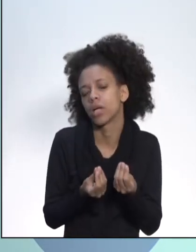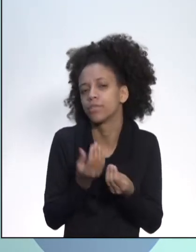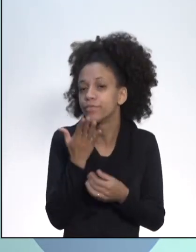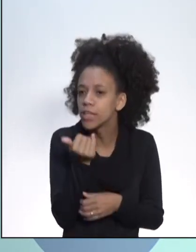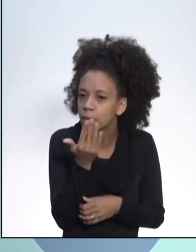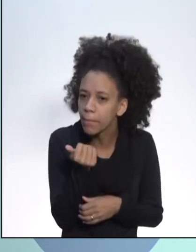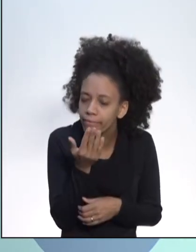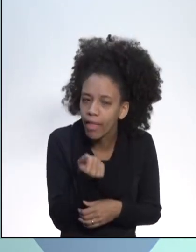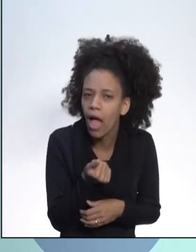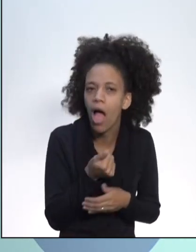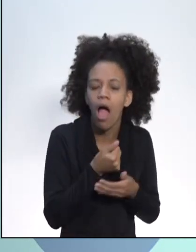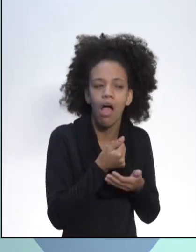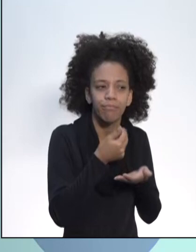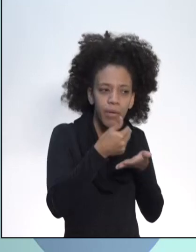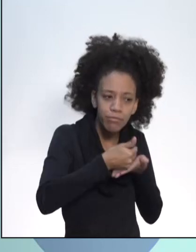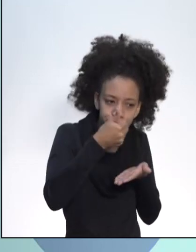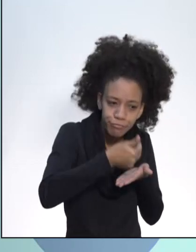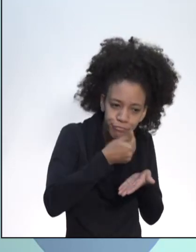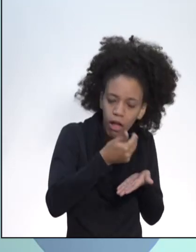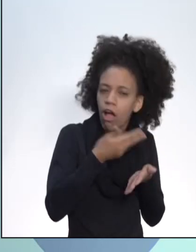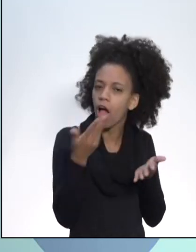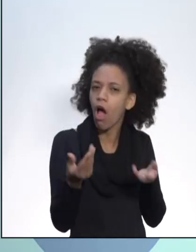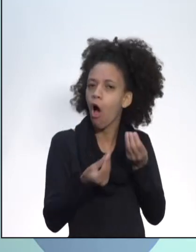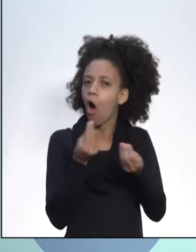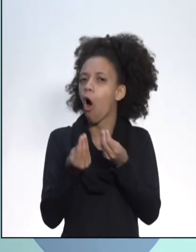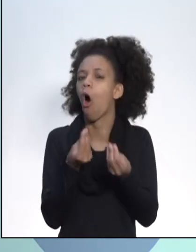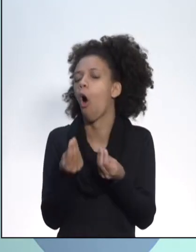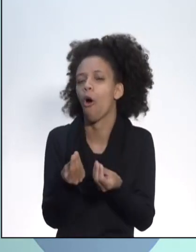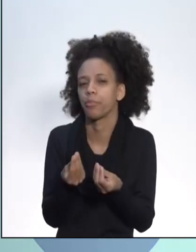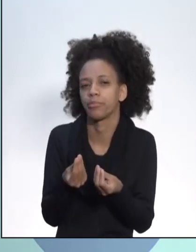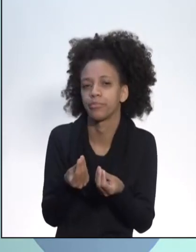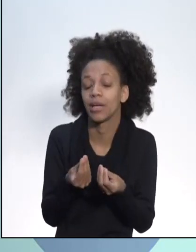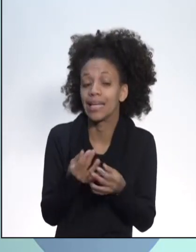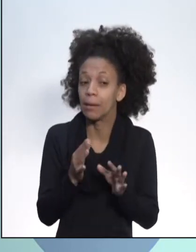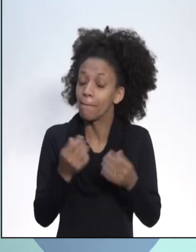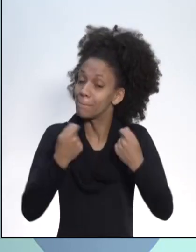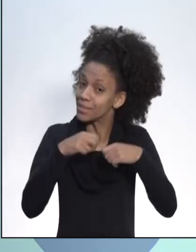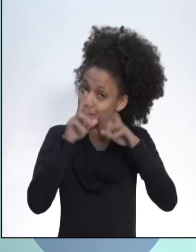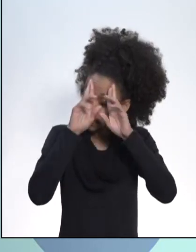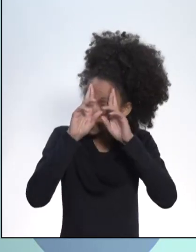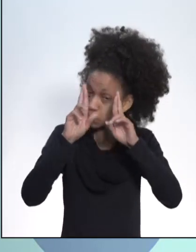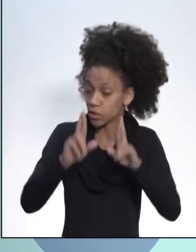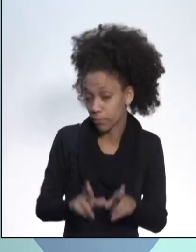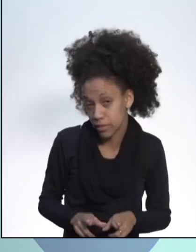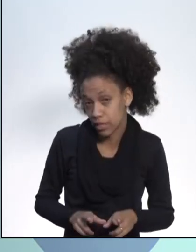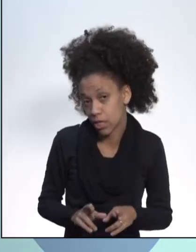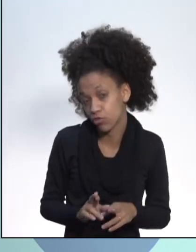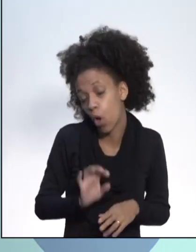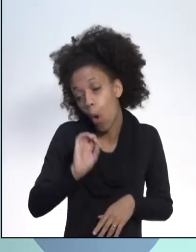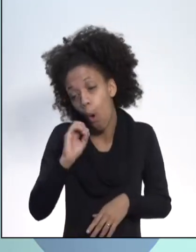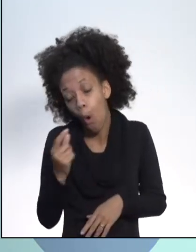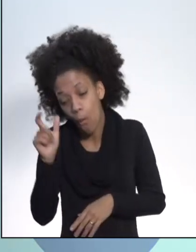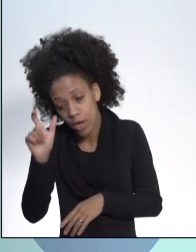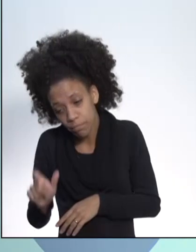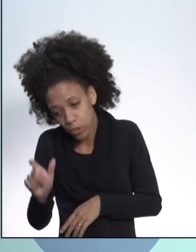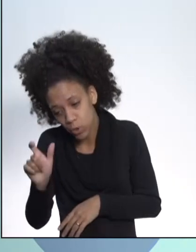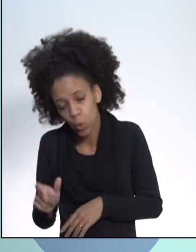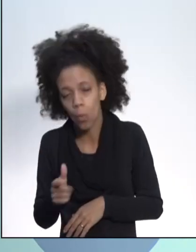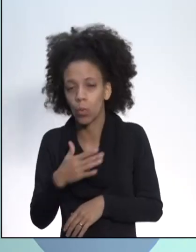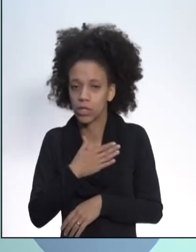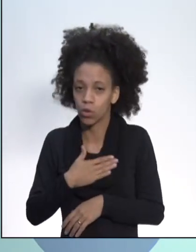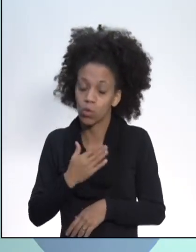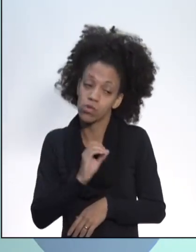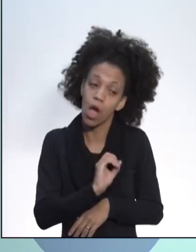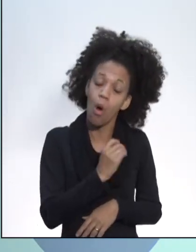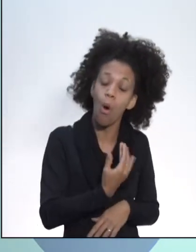ter um mínimo de responsabilidade para continuar fazendo algumas tarefas, ou cuidando de quem a gente gosta, de um animalzinho,